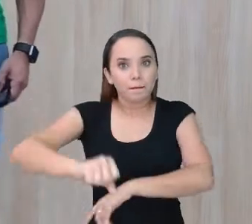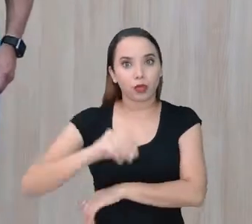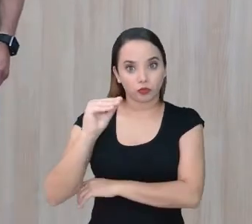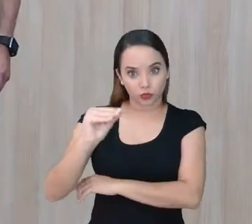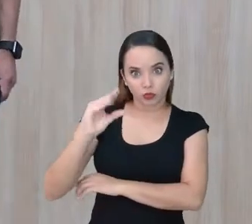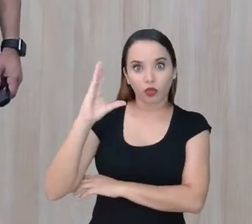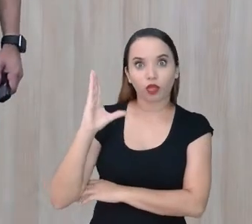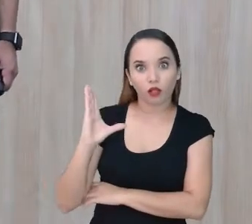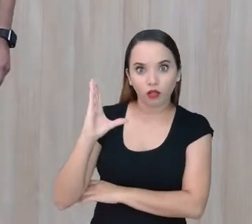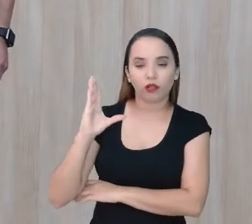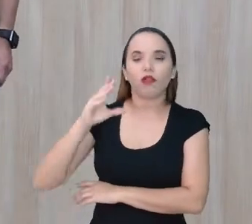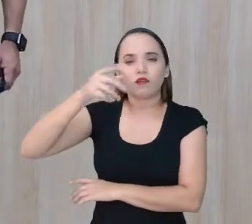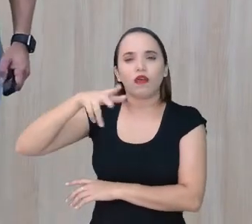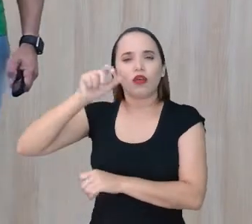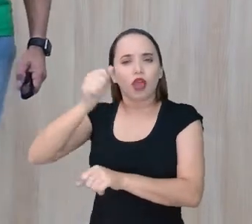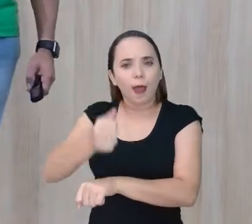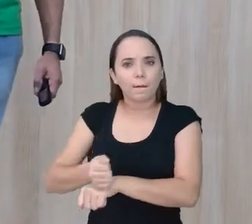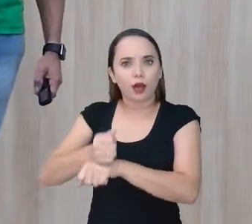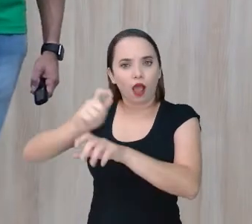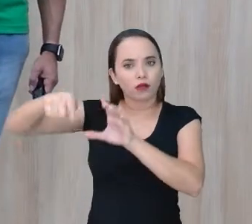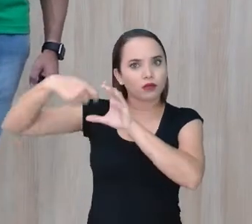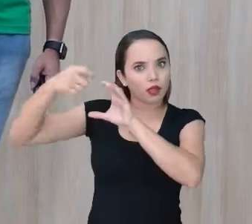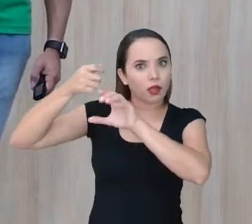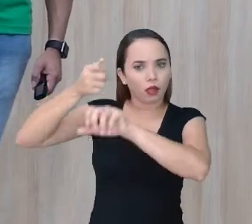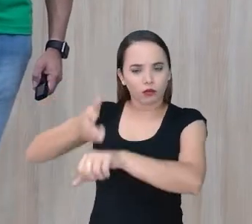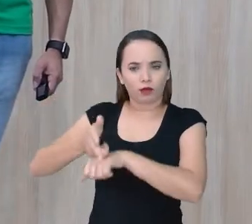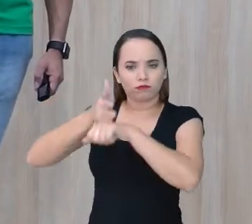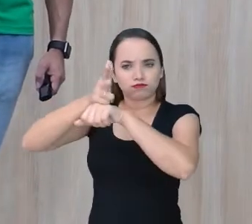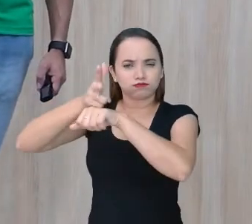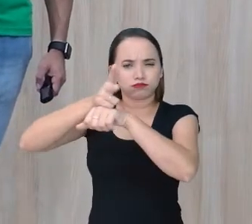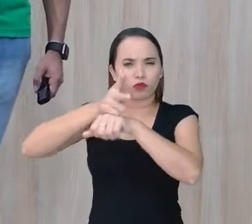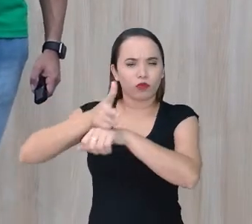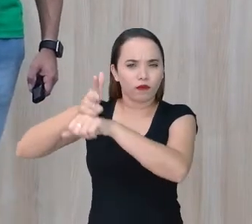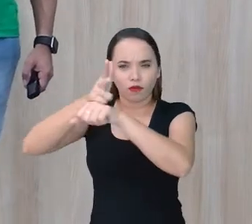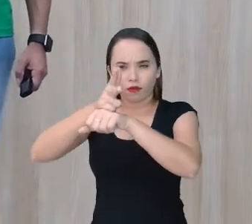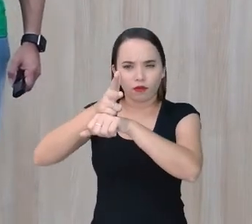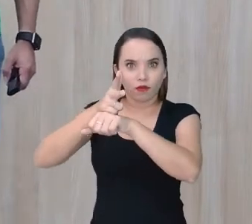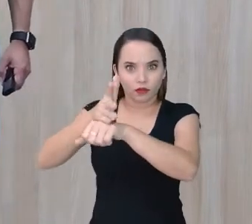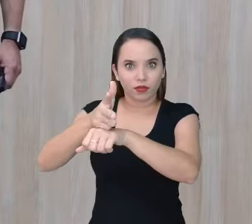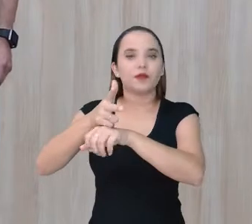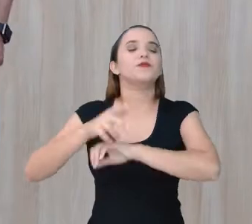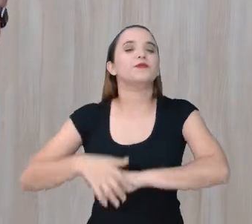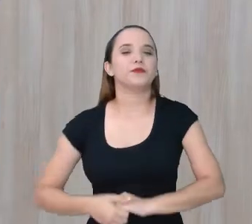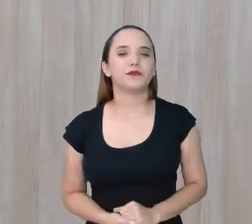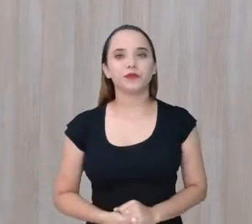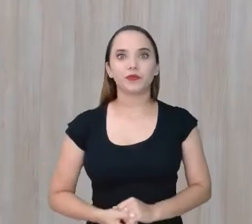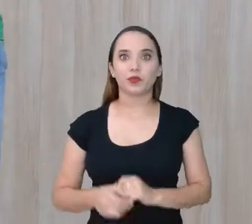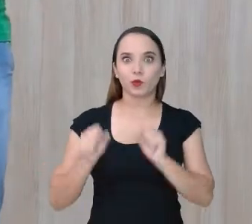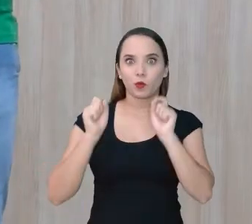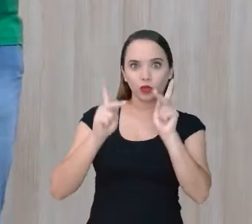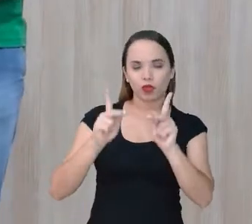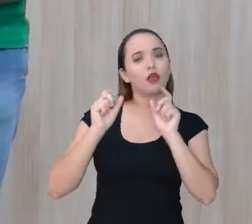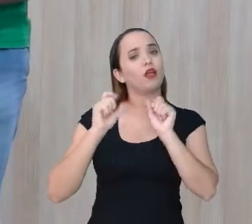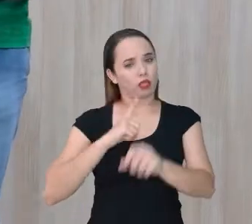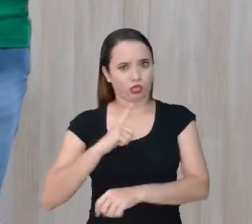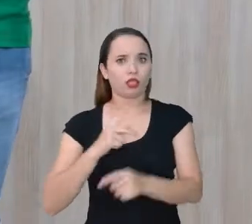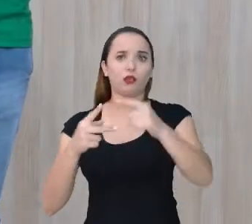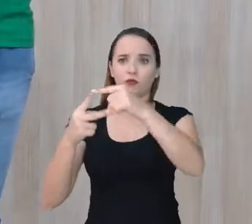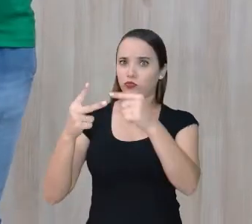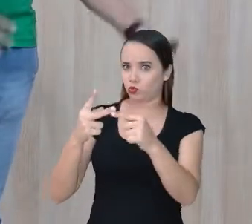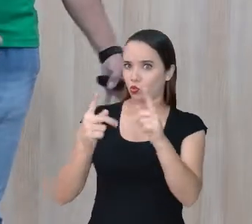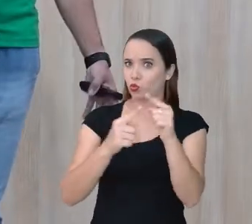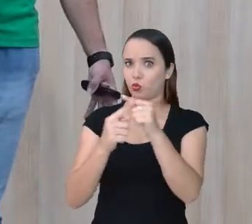celular, coloca na câmera e direciona para o QR Code aí do teu sistema operacional, seja ele Android